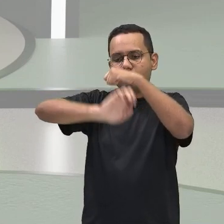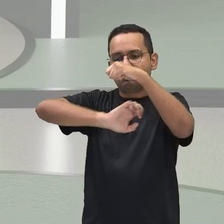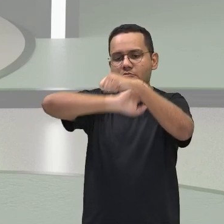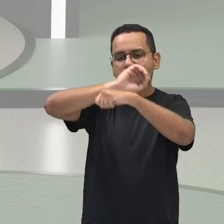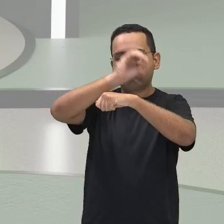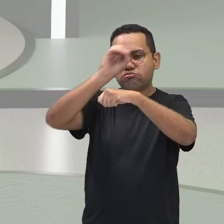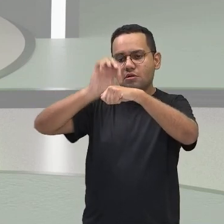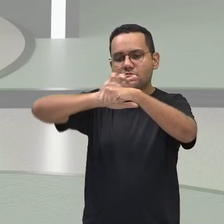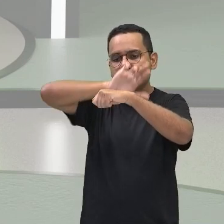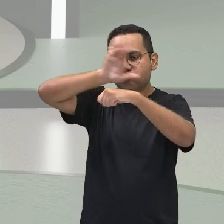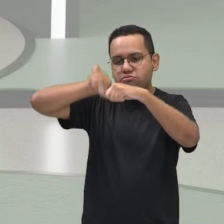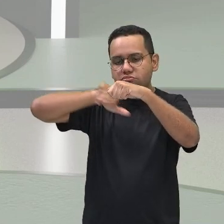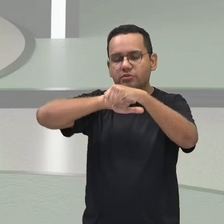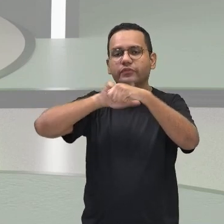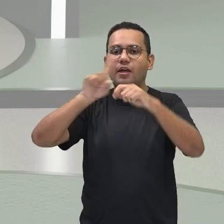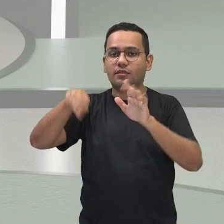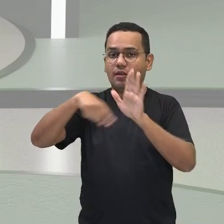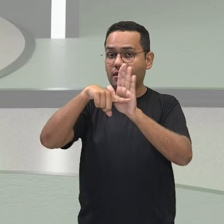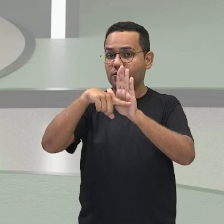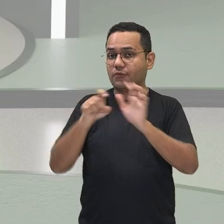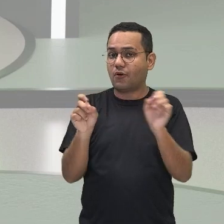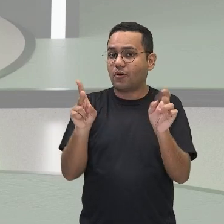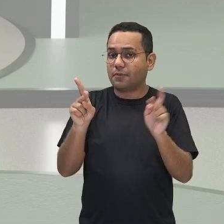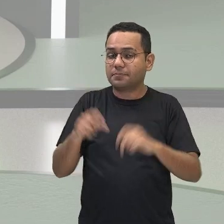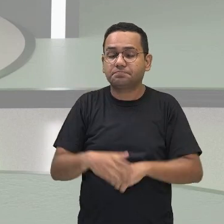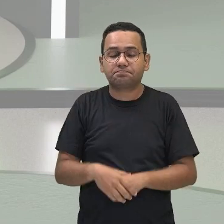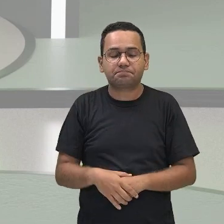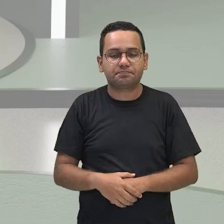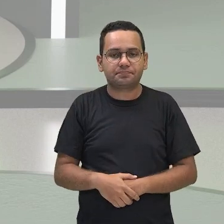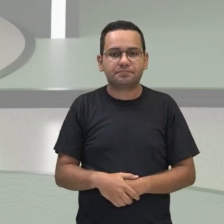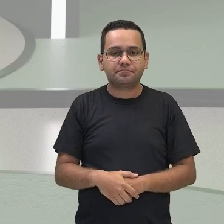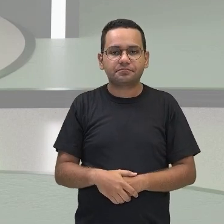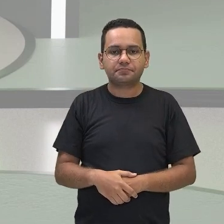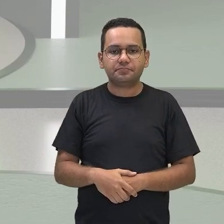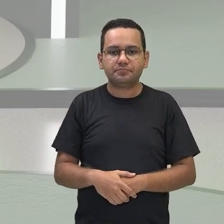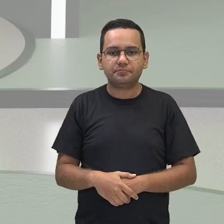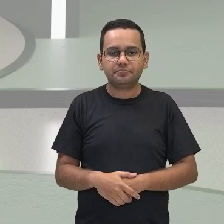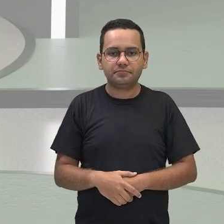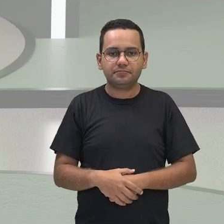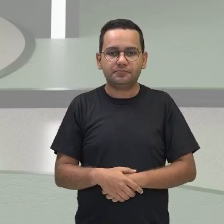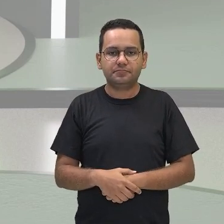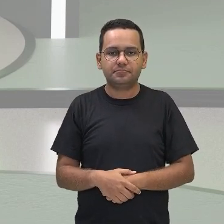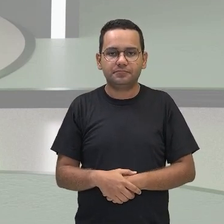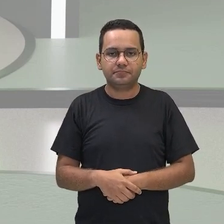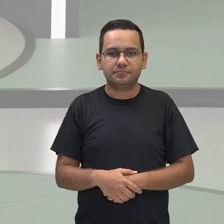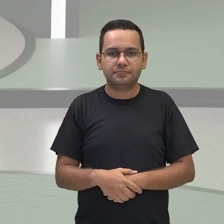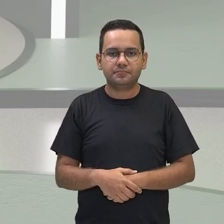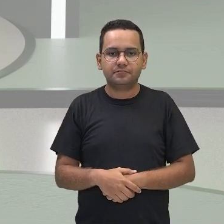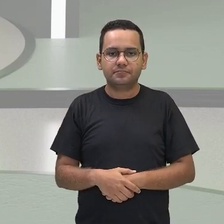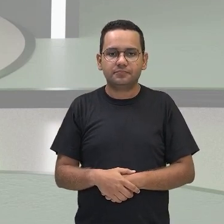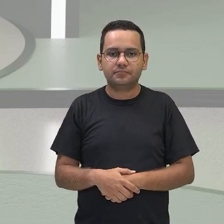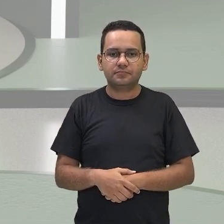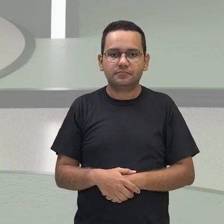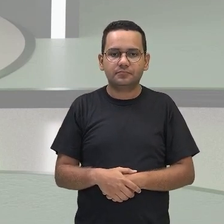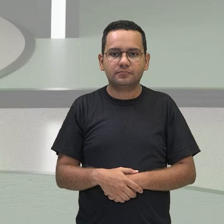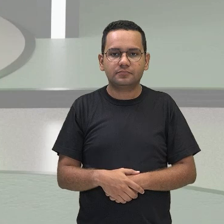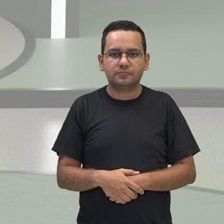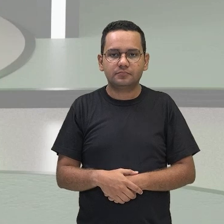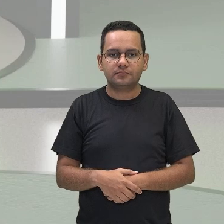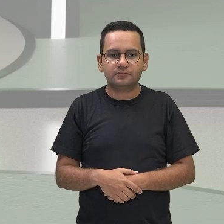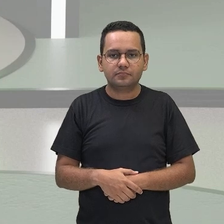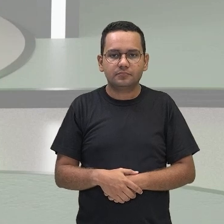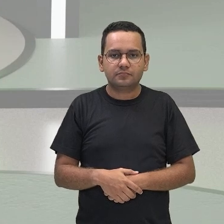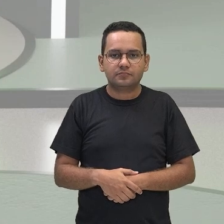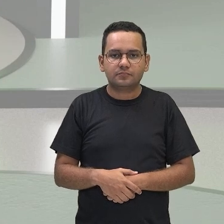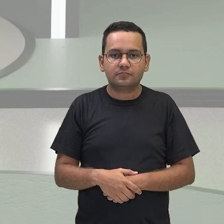carga negativa. Certo? Então, estudar o átomo,